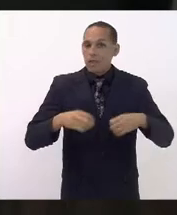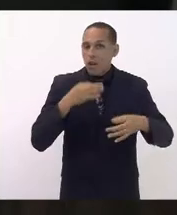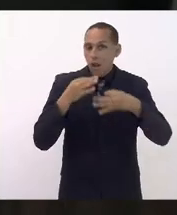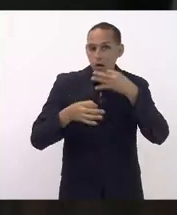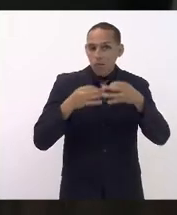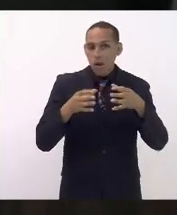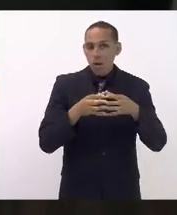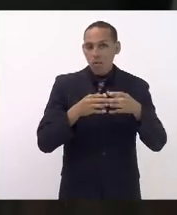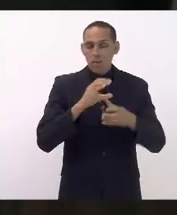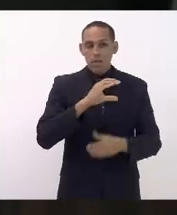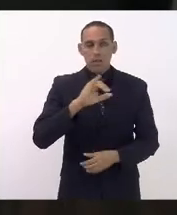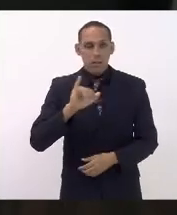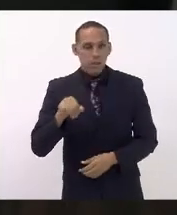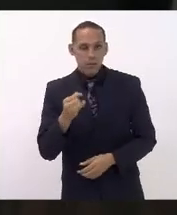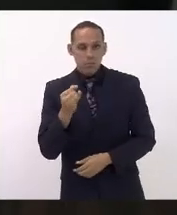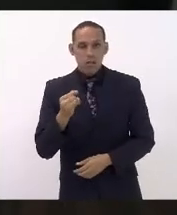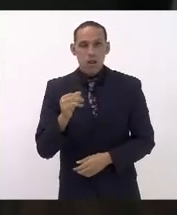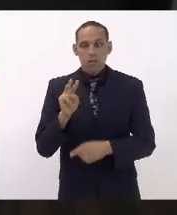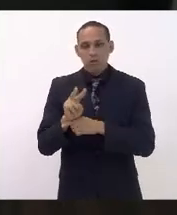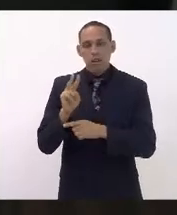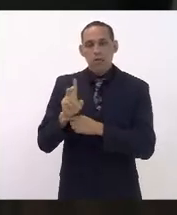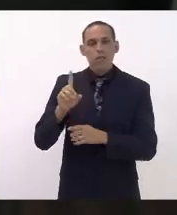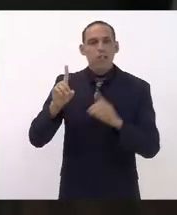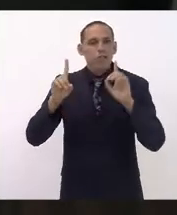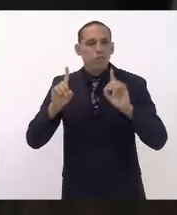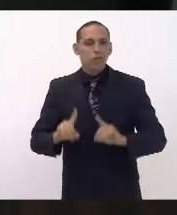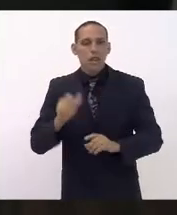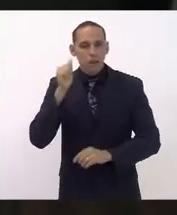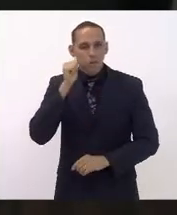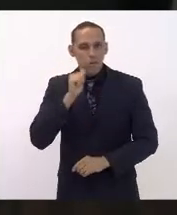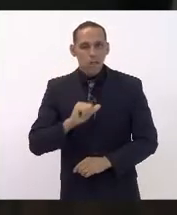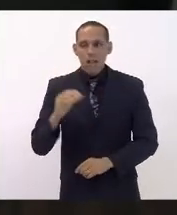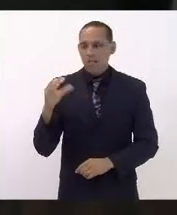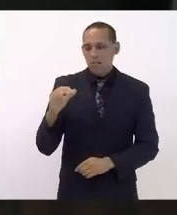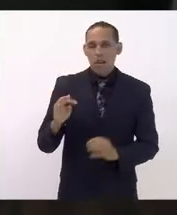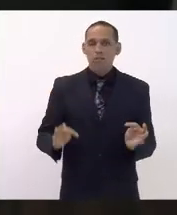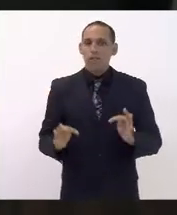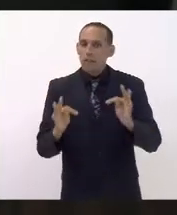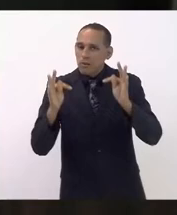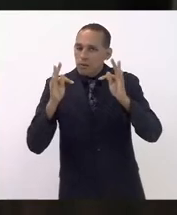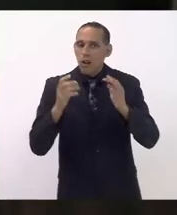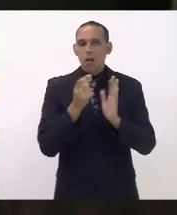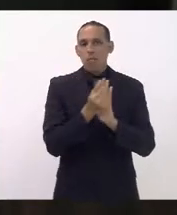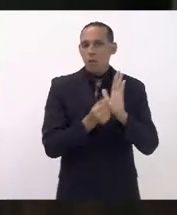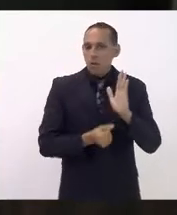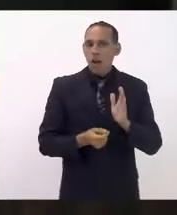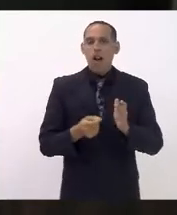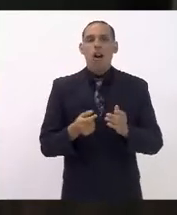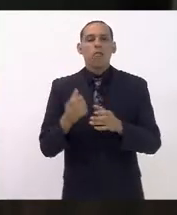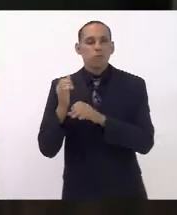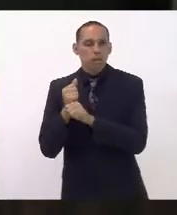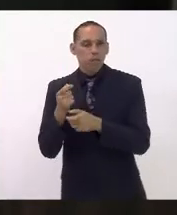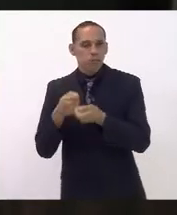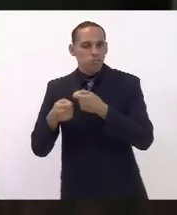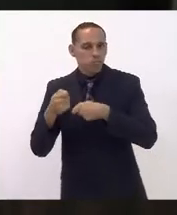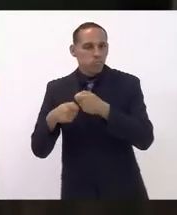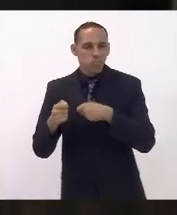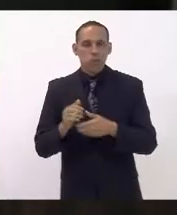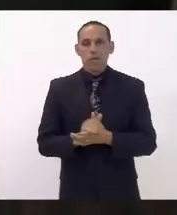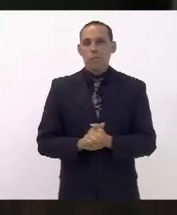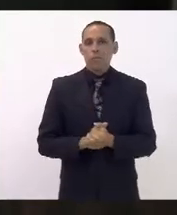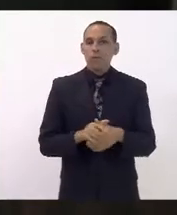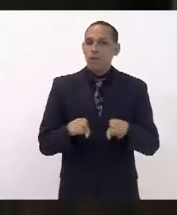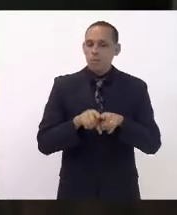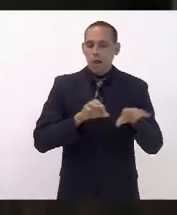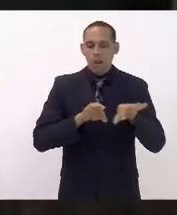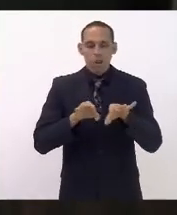de Constituição, Justiça, de Defesa do Direito da Mulher, Ciência e Tecnologia, Educação e de Orçamento, Finanças, Fiscalização Financeira e